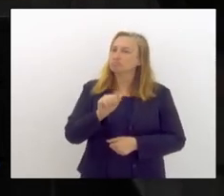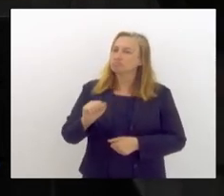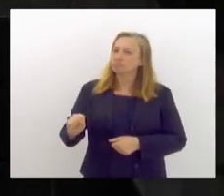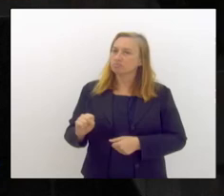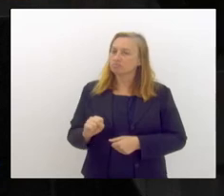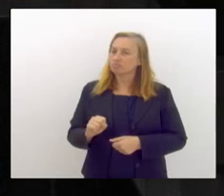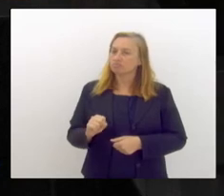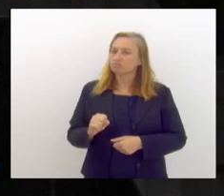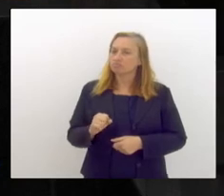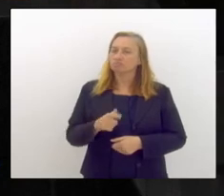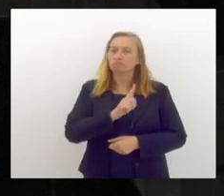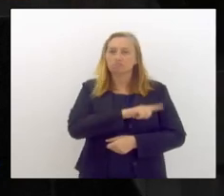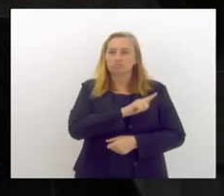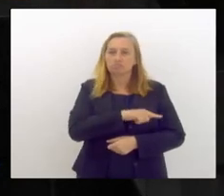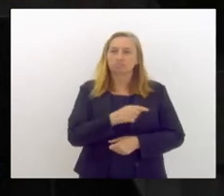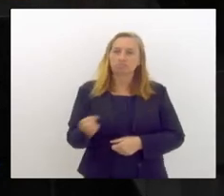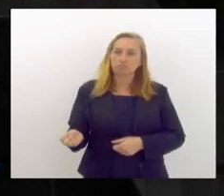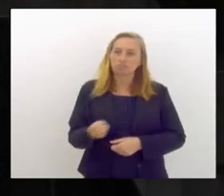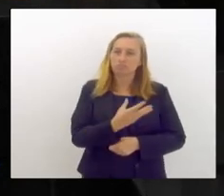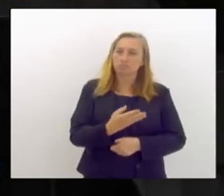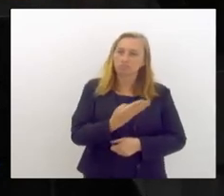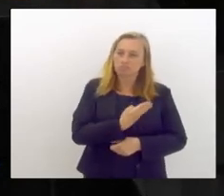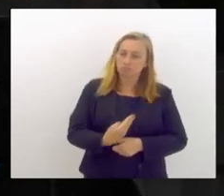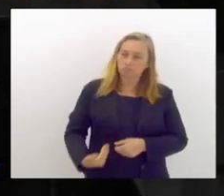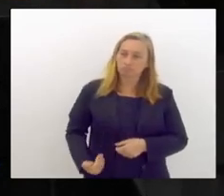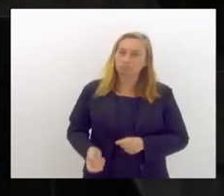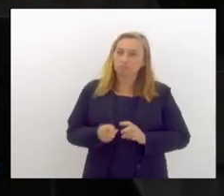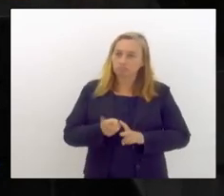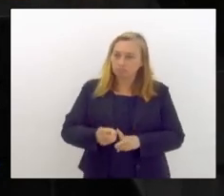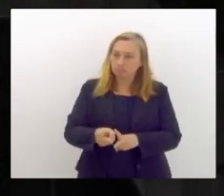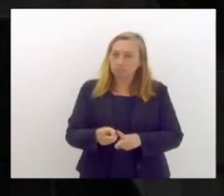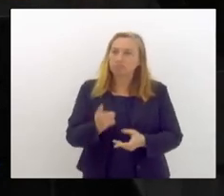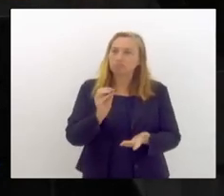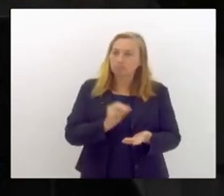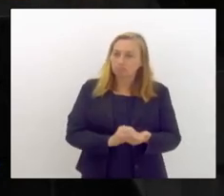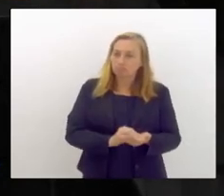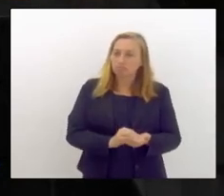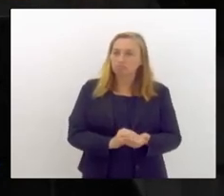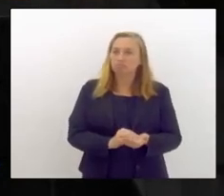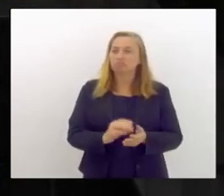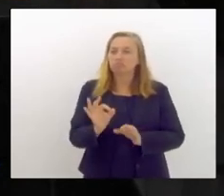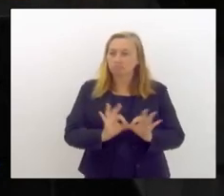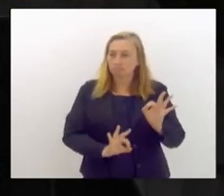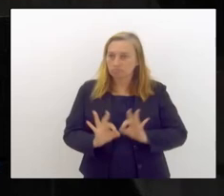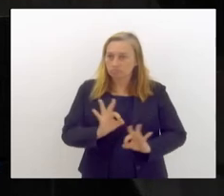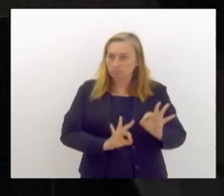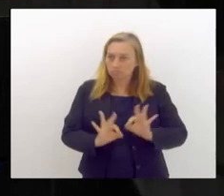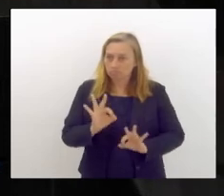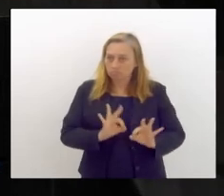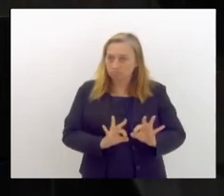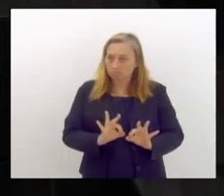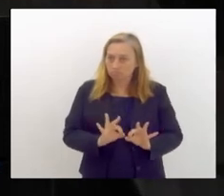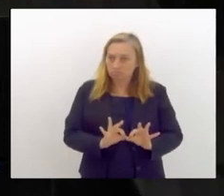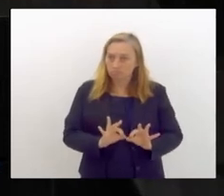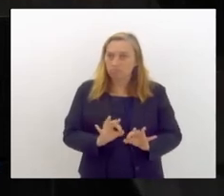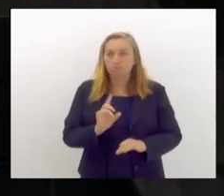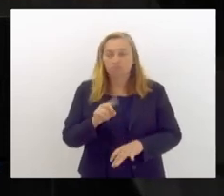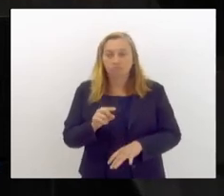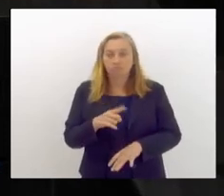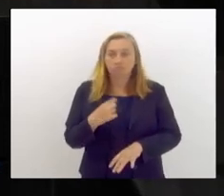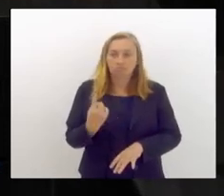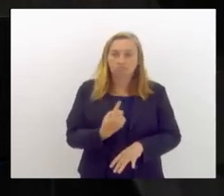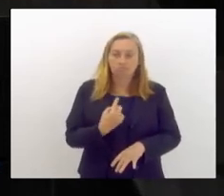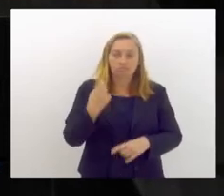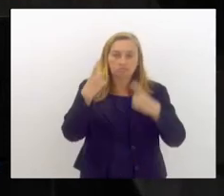gestão desse novo governo que continua, é falta de planejamento. Essa é a nossa